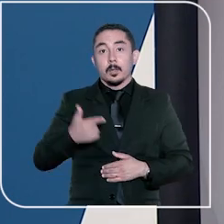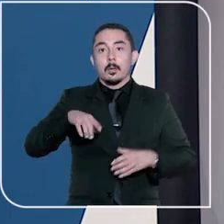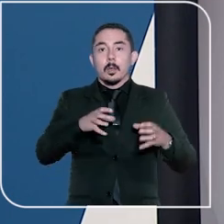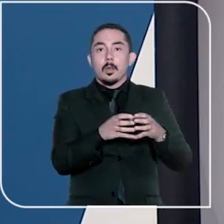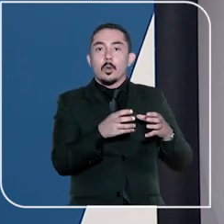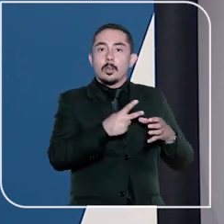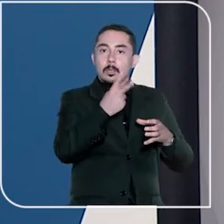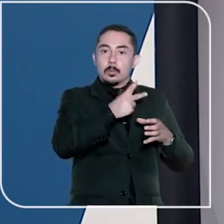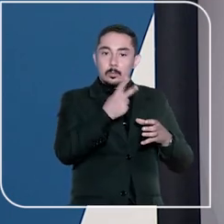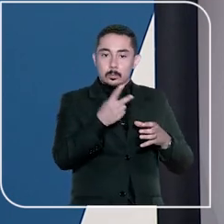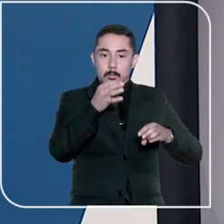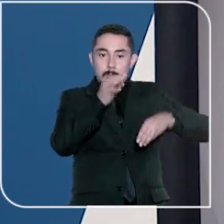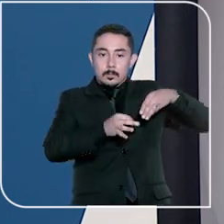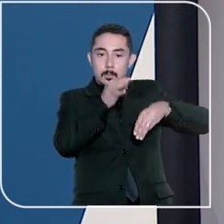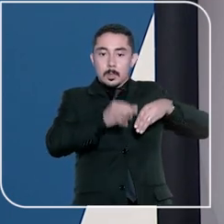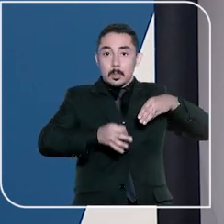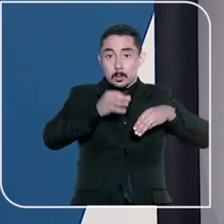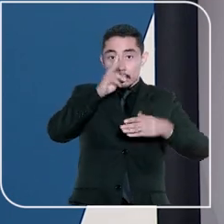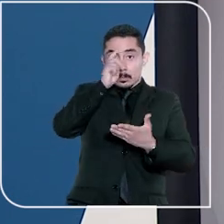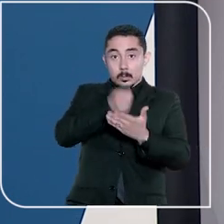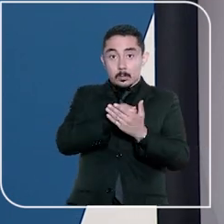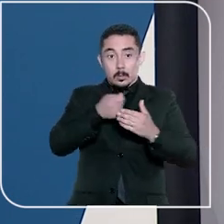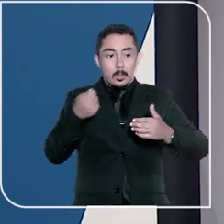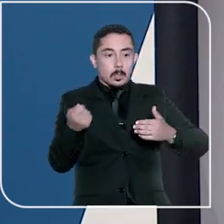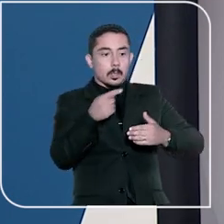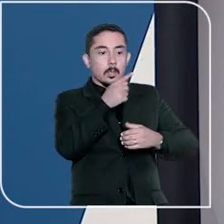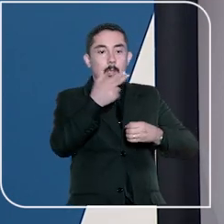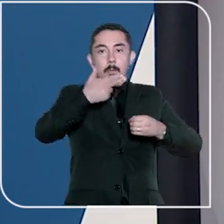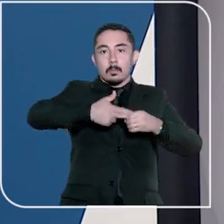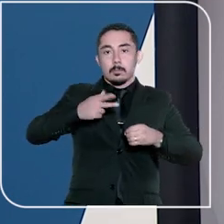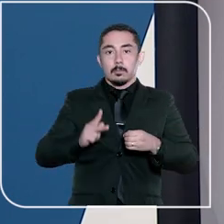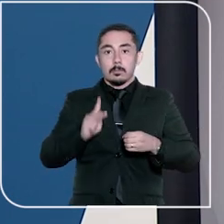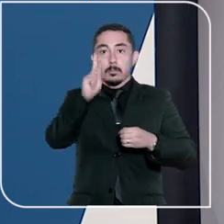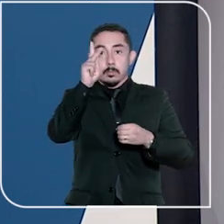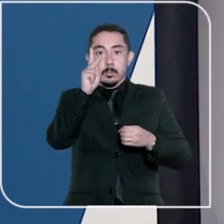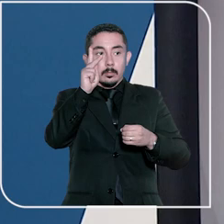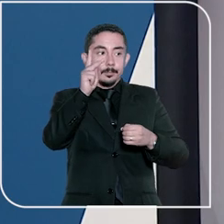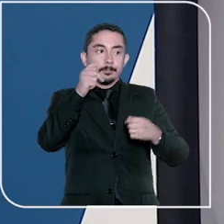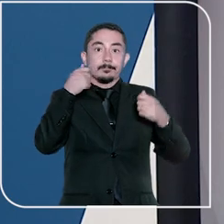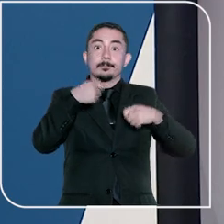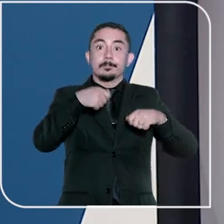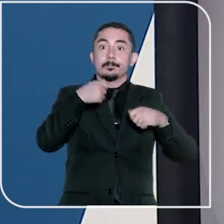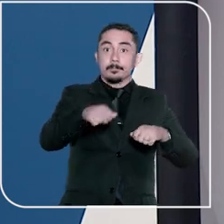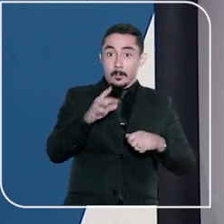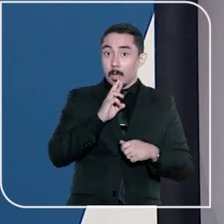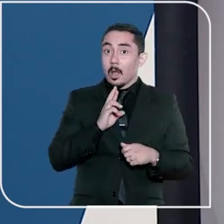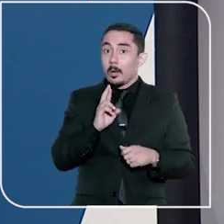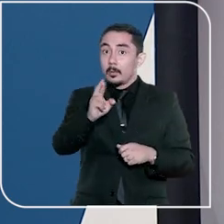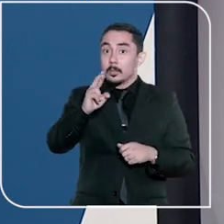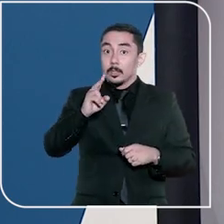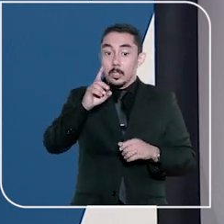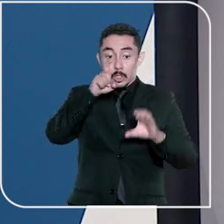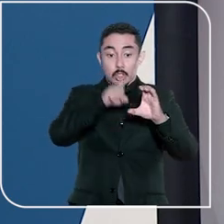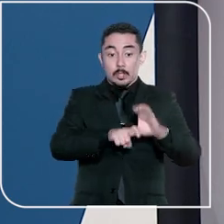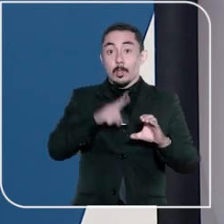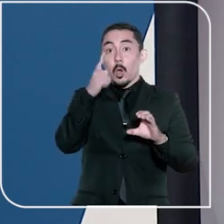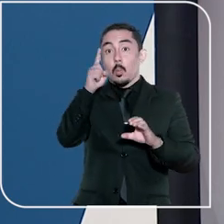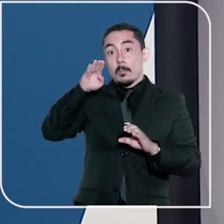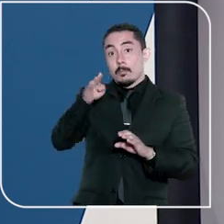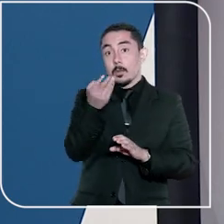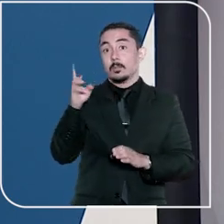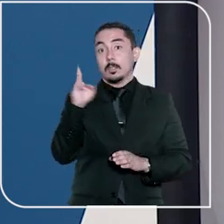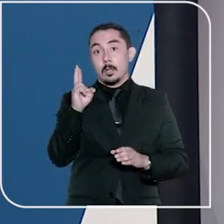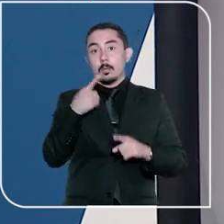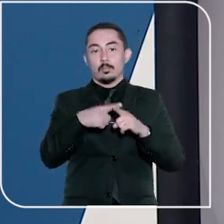segunda turma os ministros determinaram que a Petrobras deve responder por dívida de quase 1 bilhão de reais por não ter